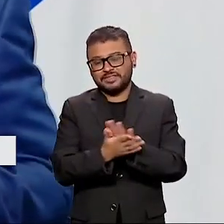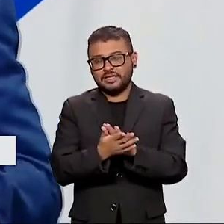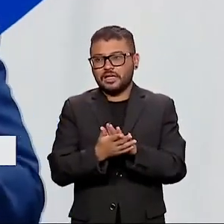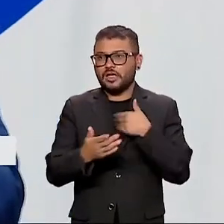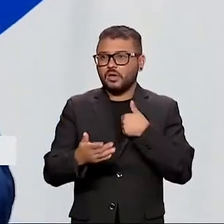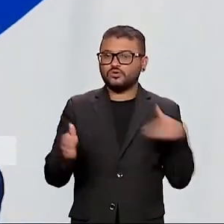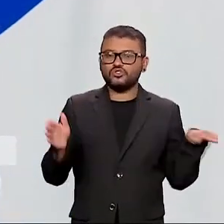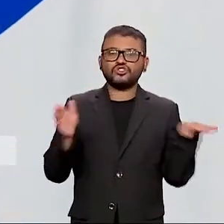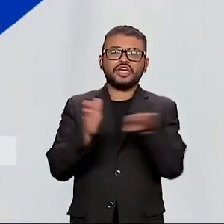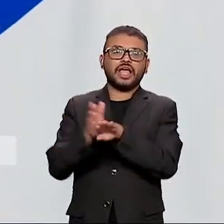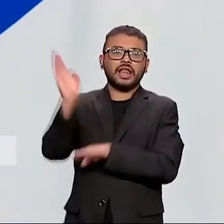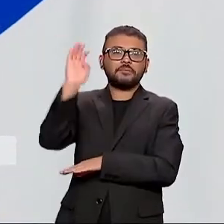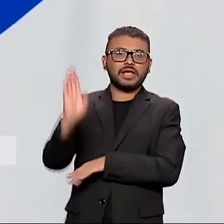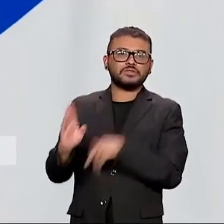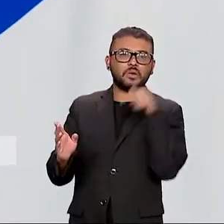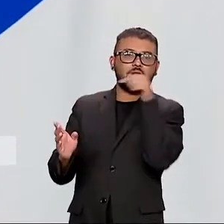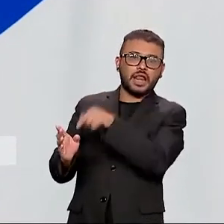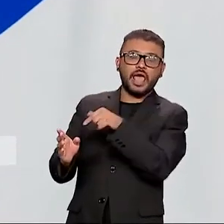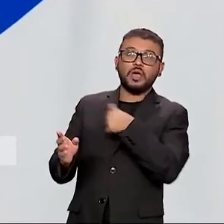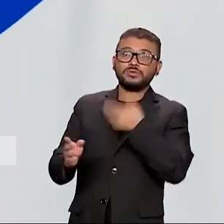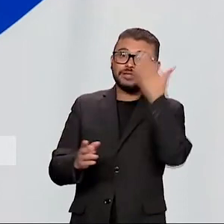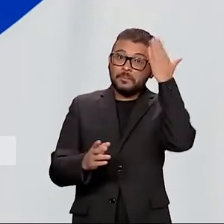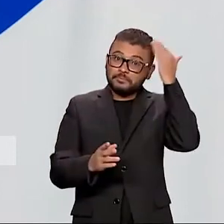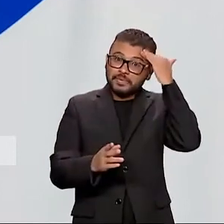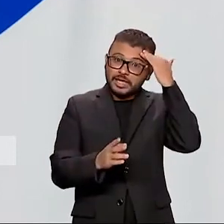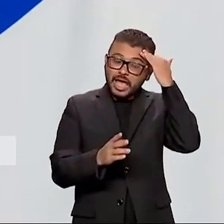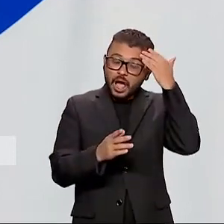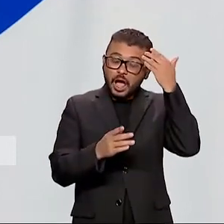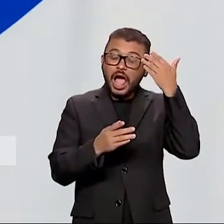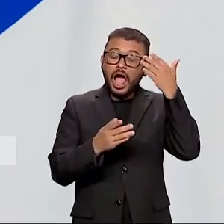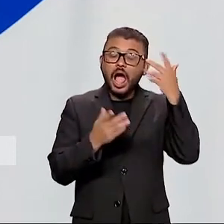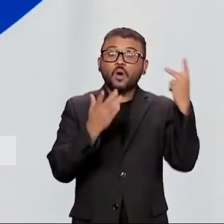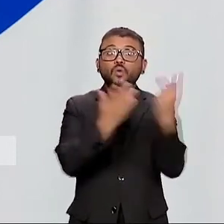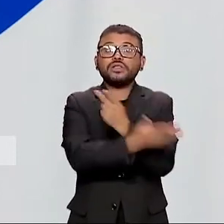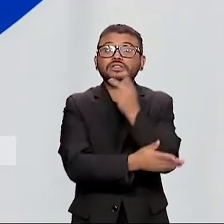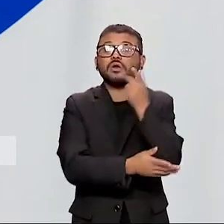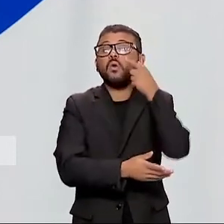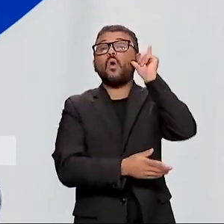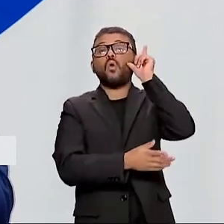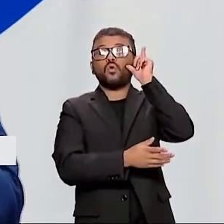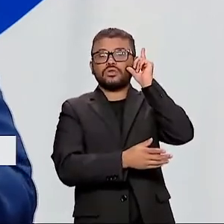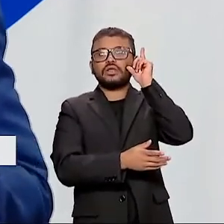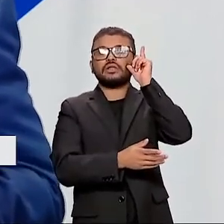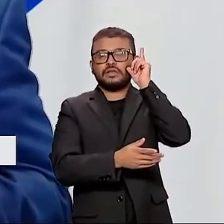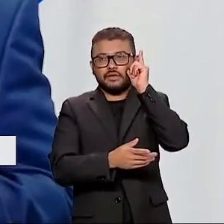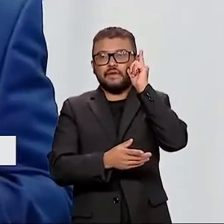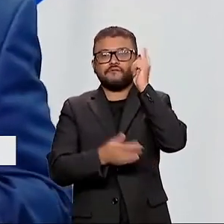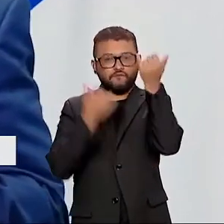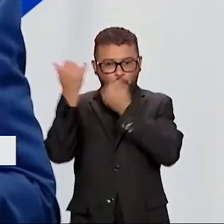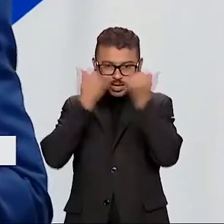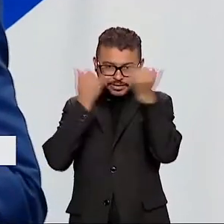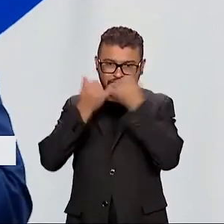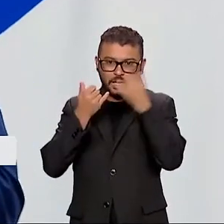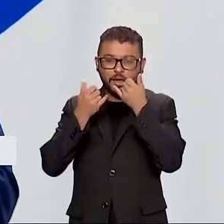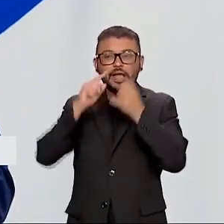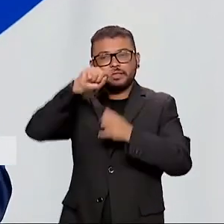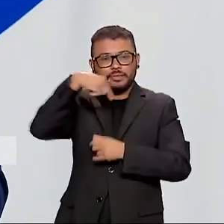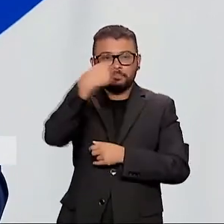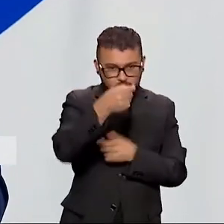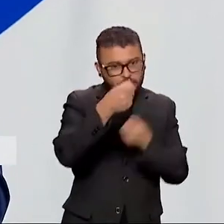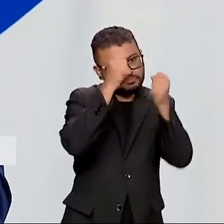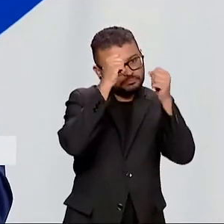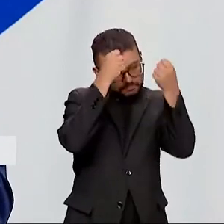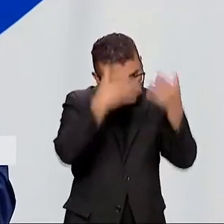quando chegar ao Brasil, que eu me informar de tudo que aconteceu ontem, que tiver várias informações, aí eu posso te falar.